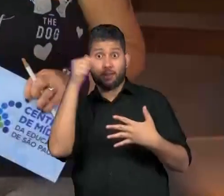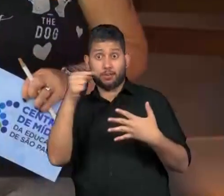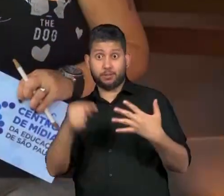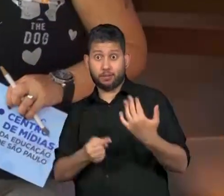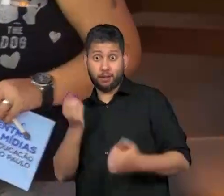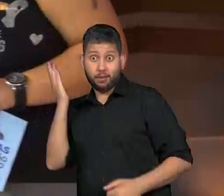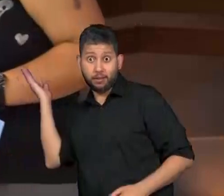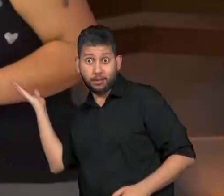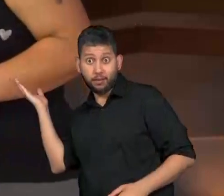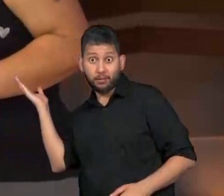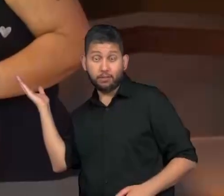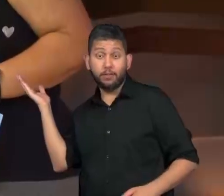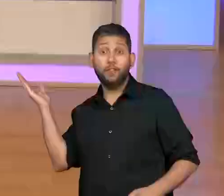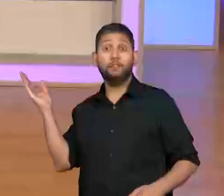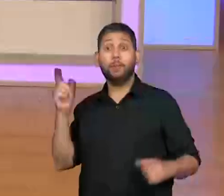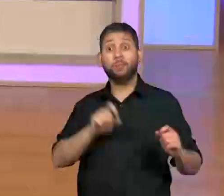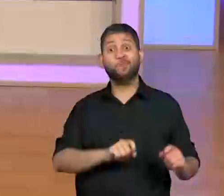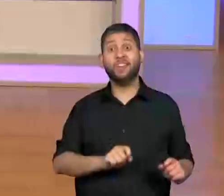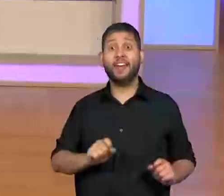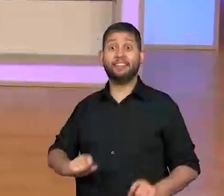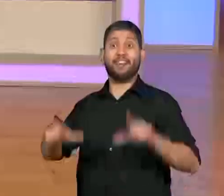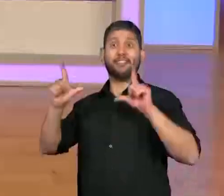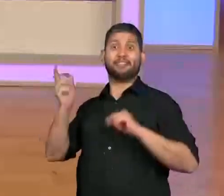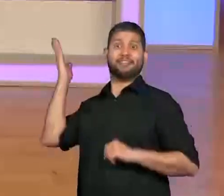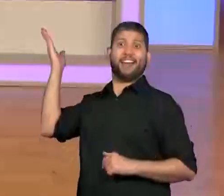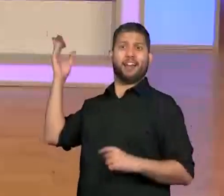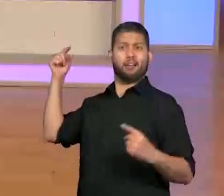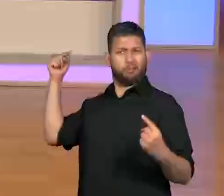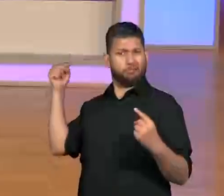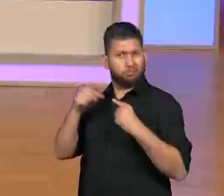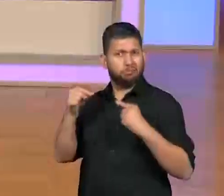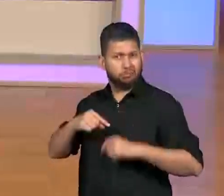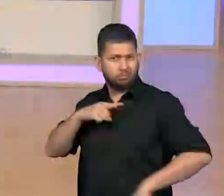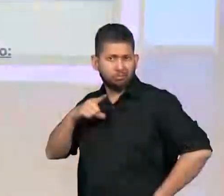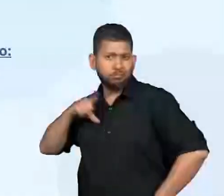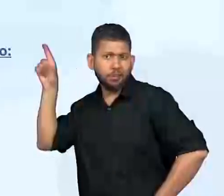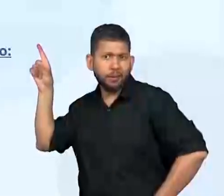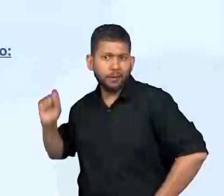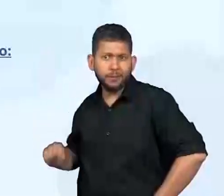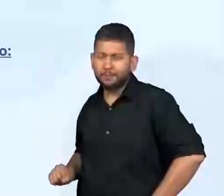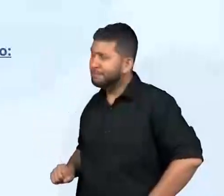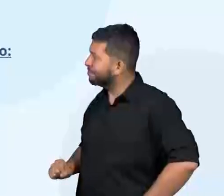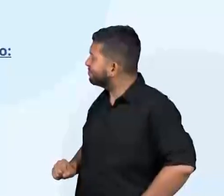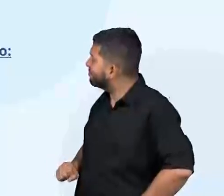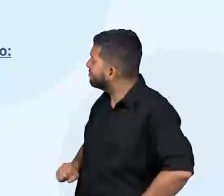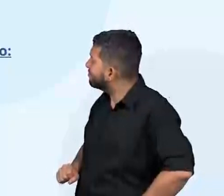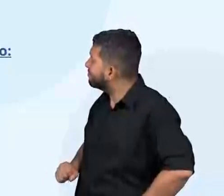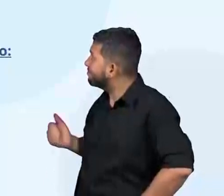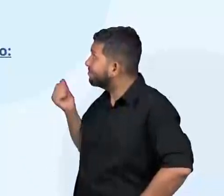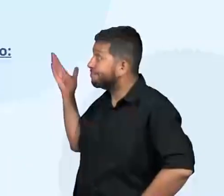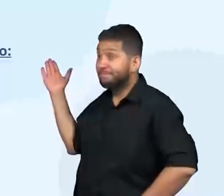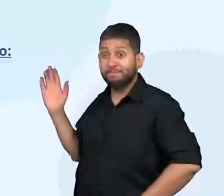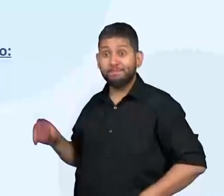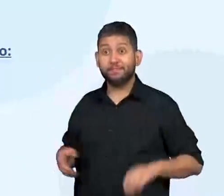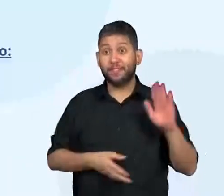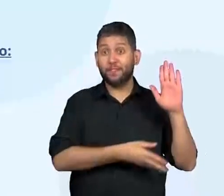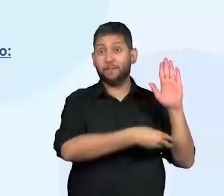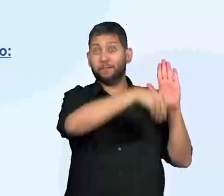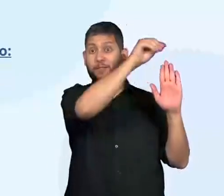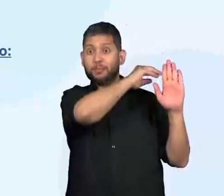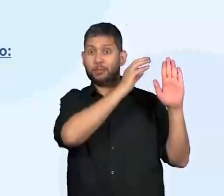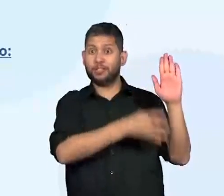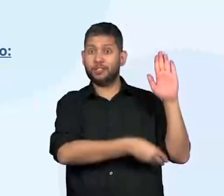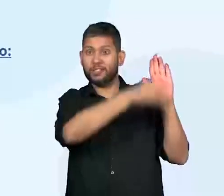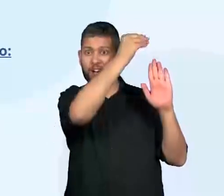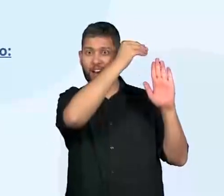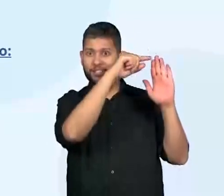no infográfico, está na nossa telinha. Agora nós vamos mudar daqui para a telinha com vocês, infográfico. Aí nós temos